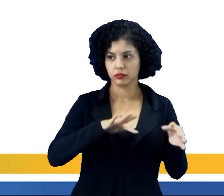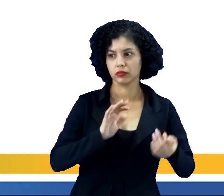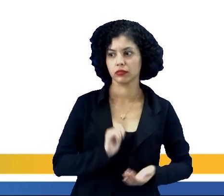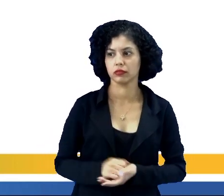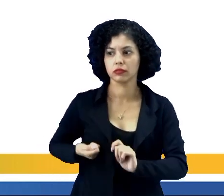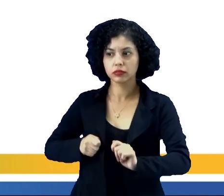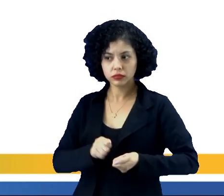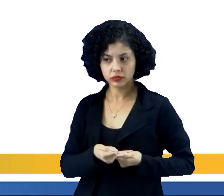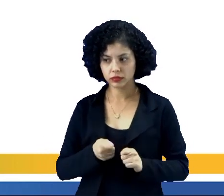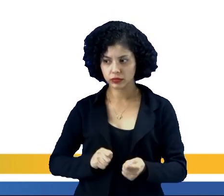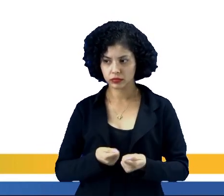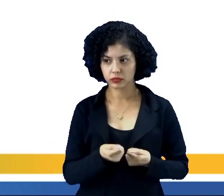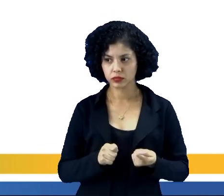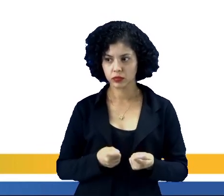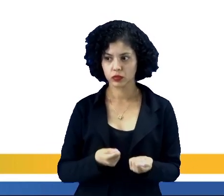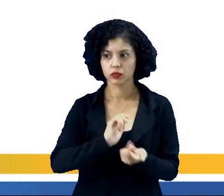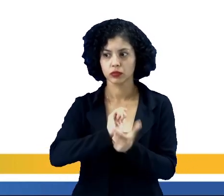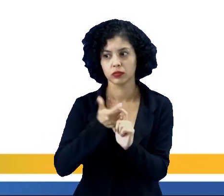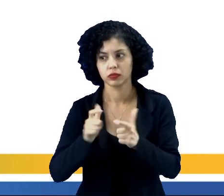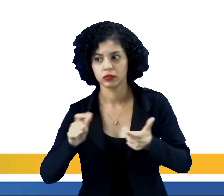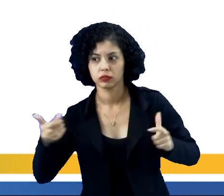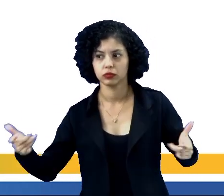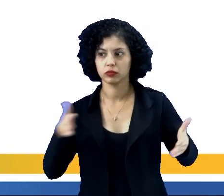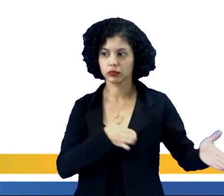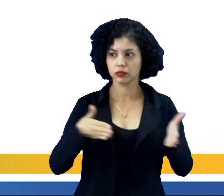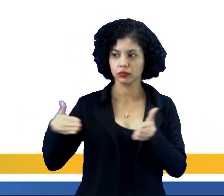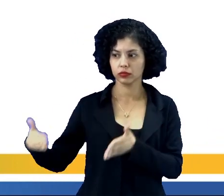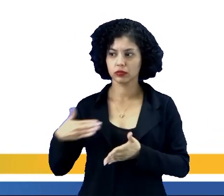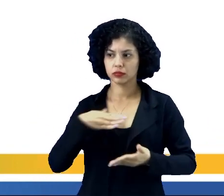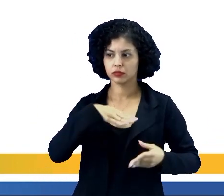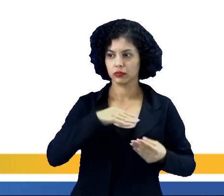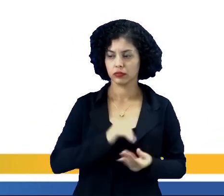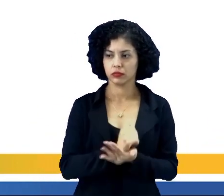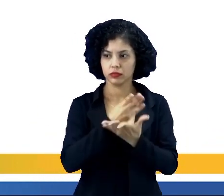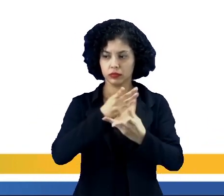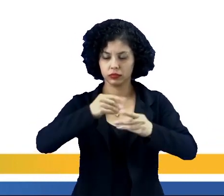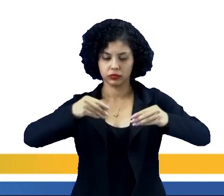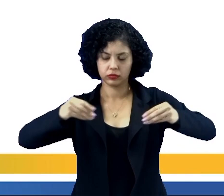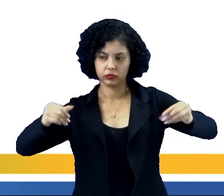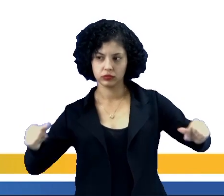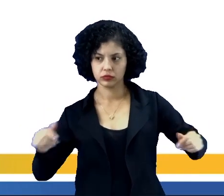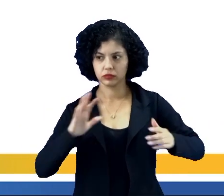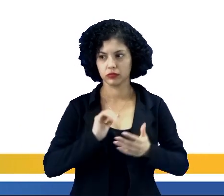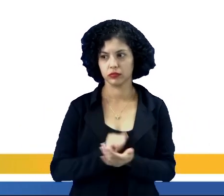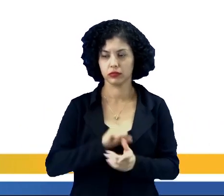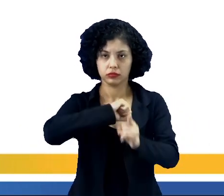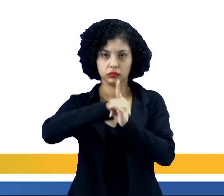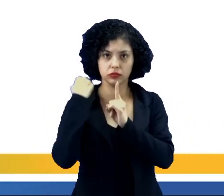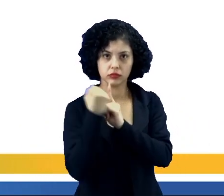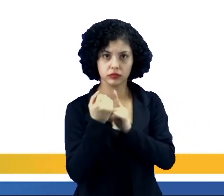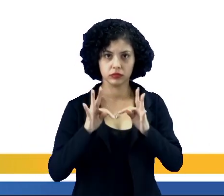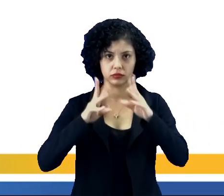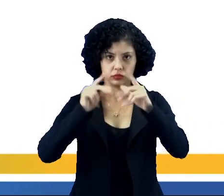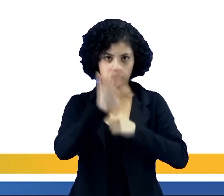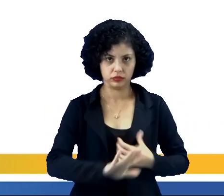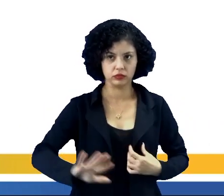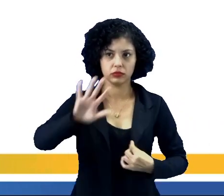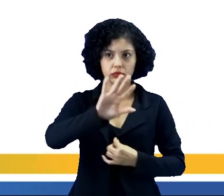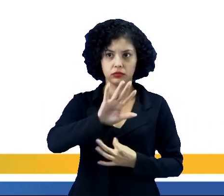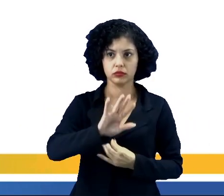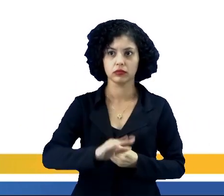senhores feudais, que mantinham o controle sobre a maior parte das terras e sobre